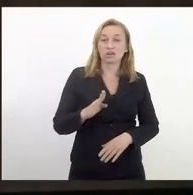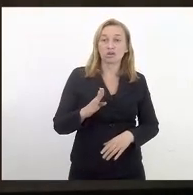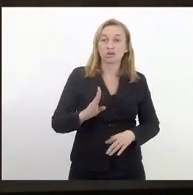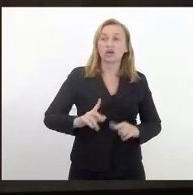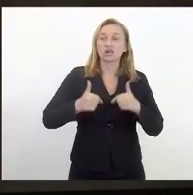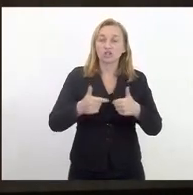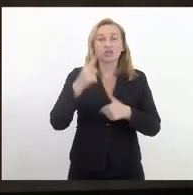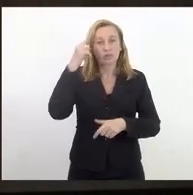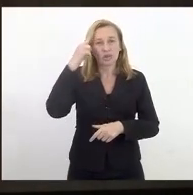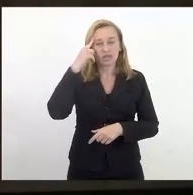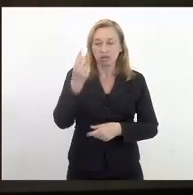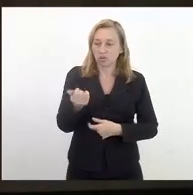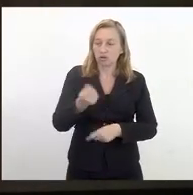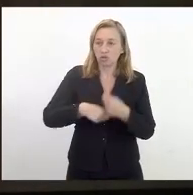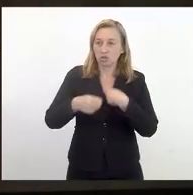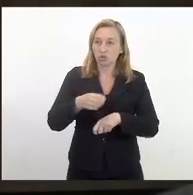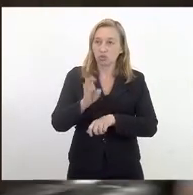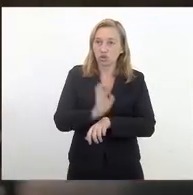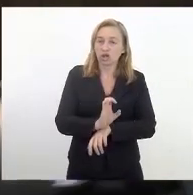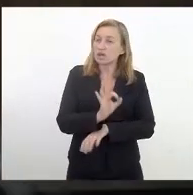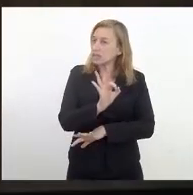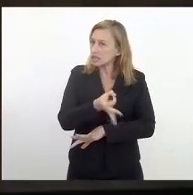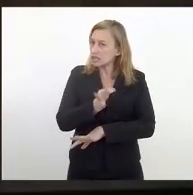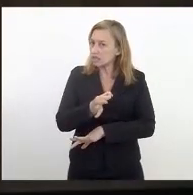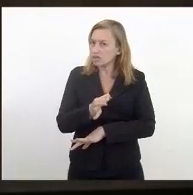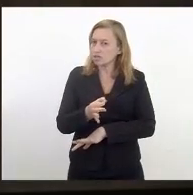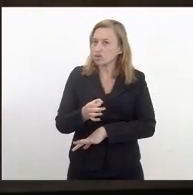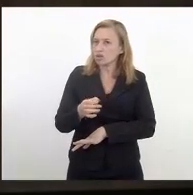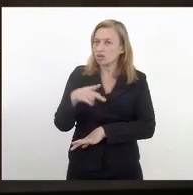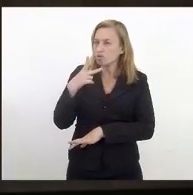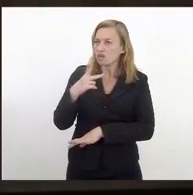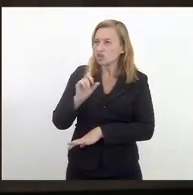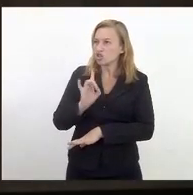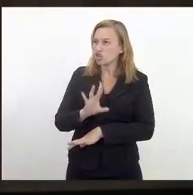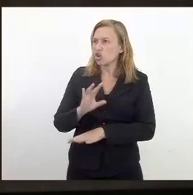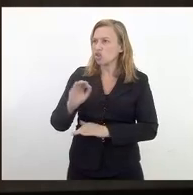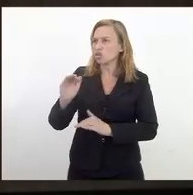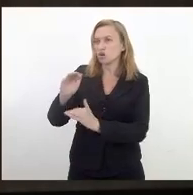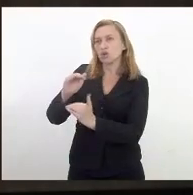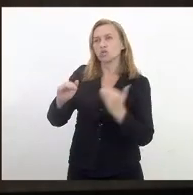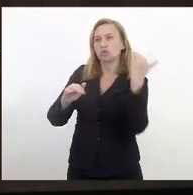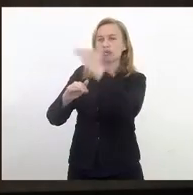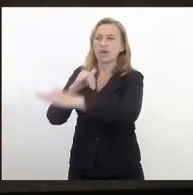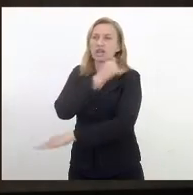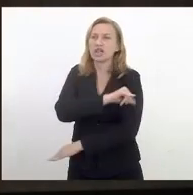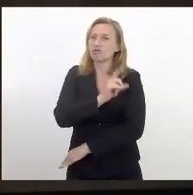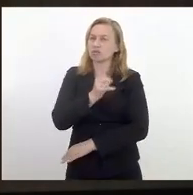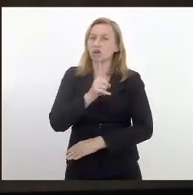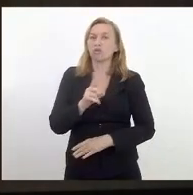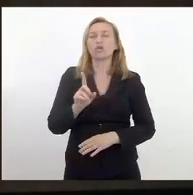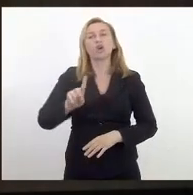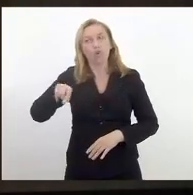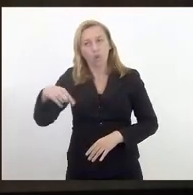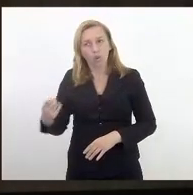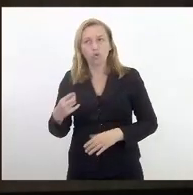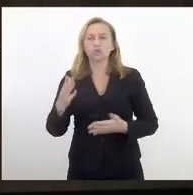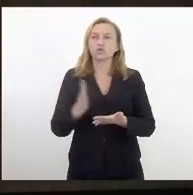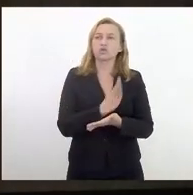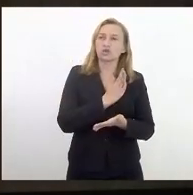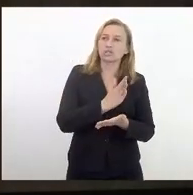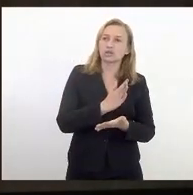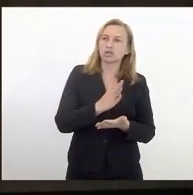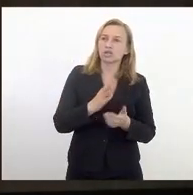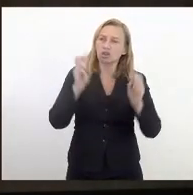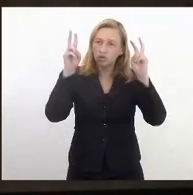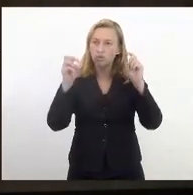econômico desse estado e eu tenho convicção e ela me refiro exclusivamente ao supera rio não me refiro a outras medidas que foram aprovadas